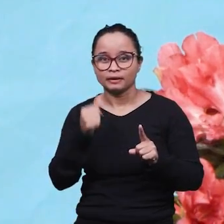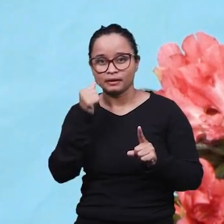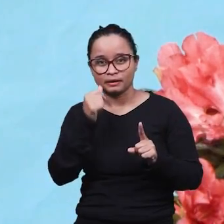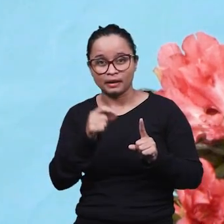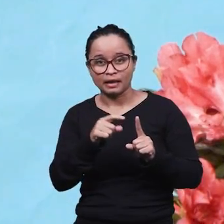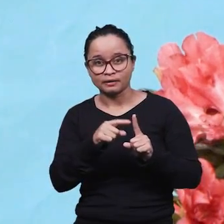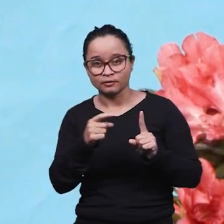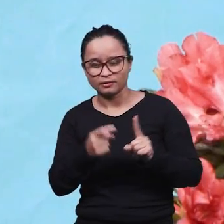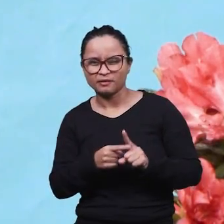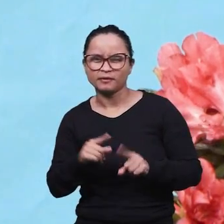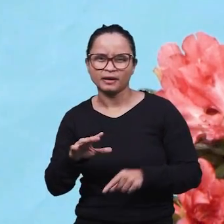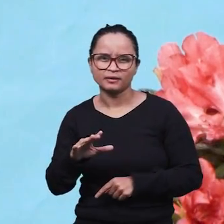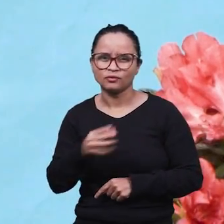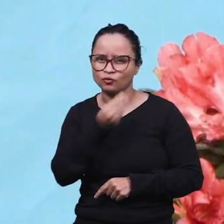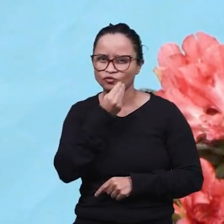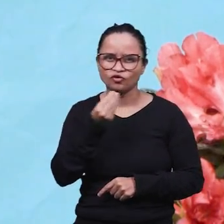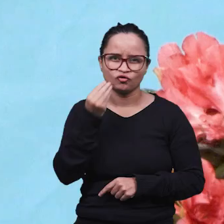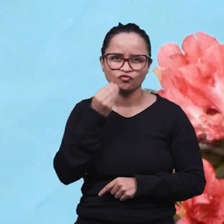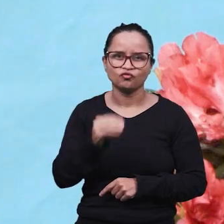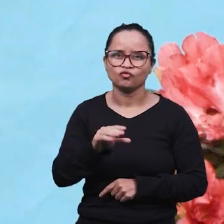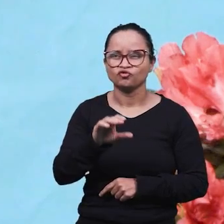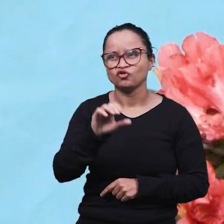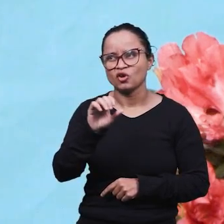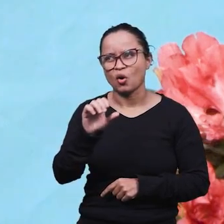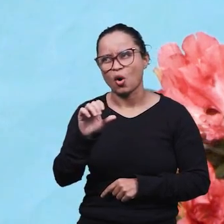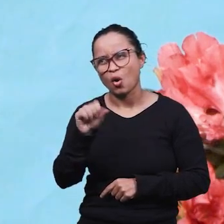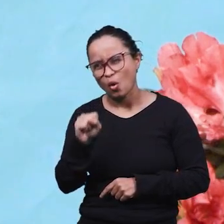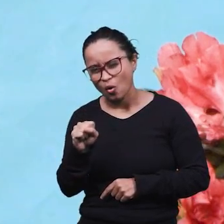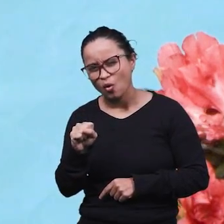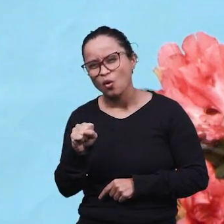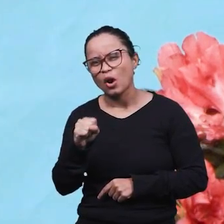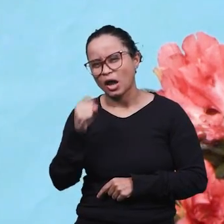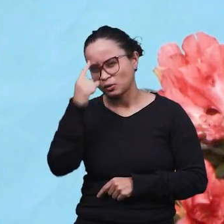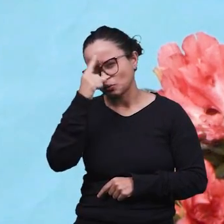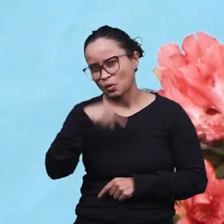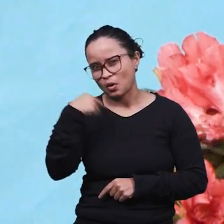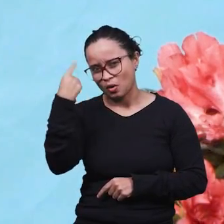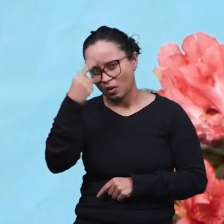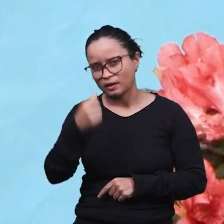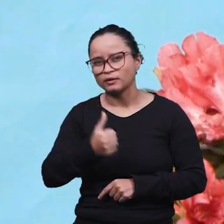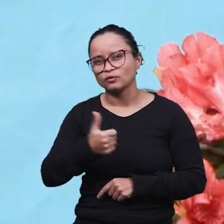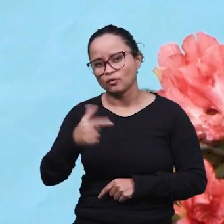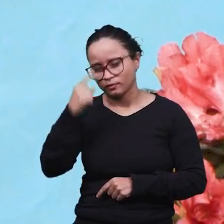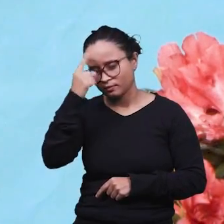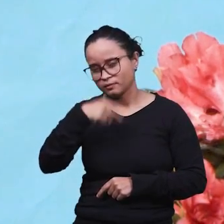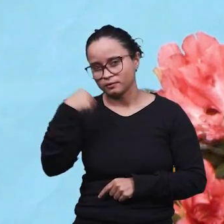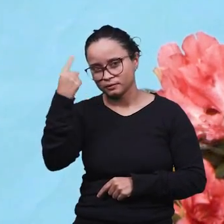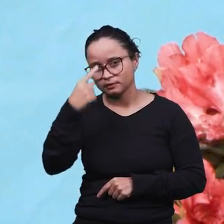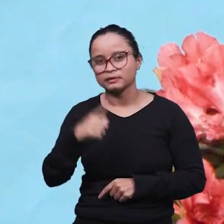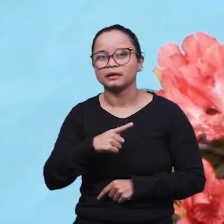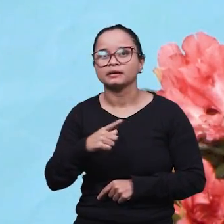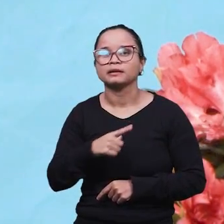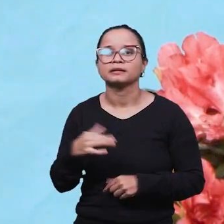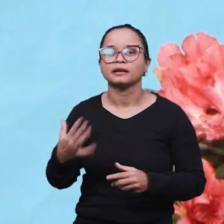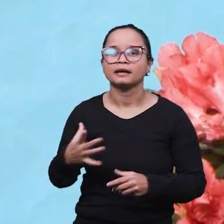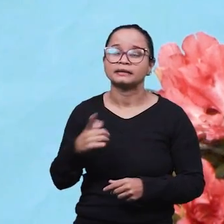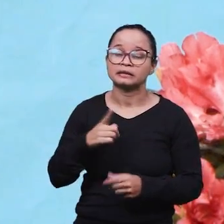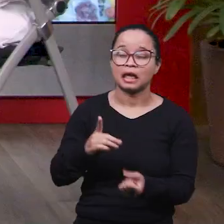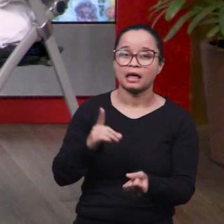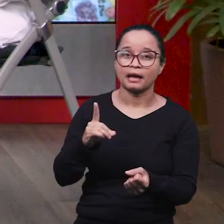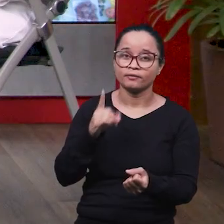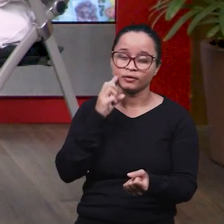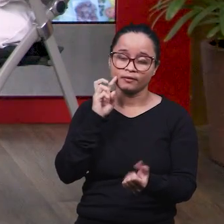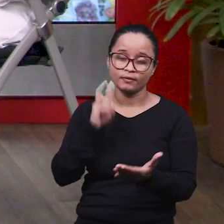de 8 a 12 horas de jejum e através desse resultado é que nós temos o diagnóstico se a paciente tem ou não diabetes